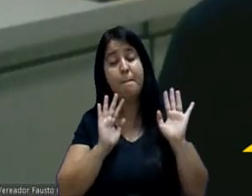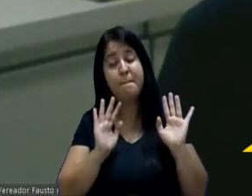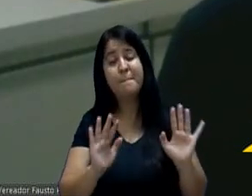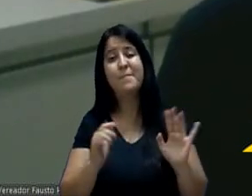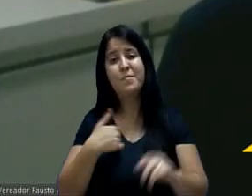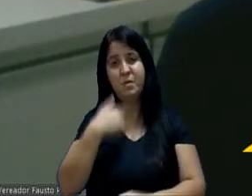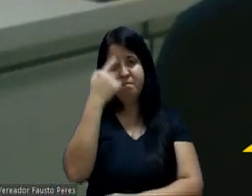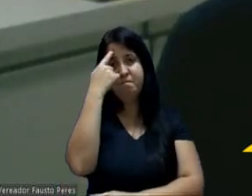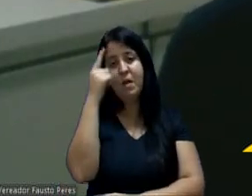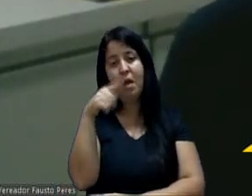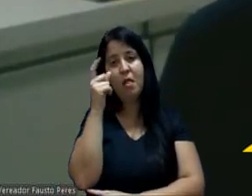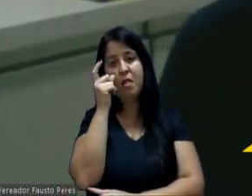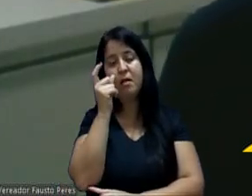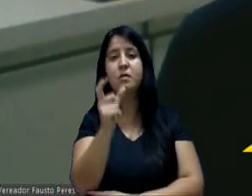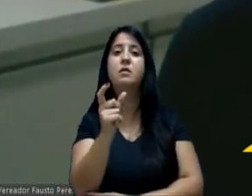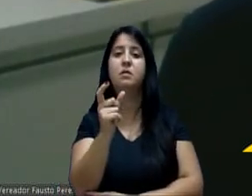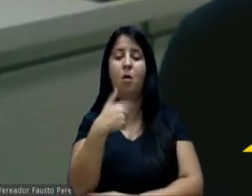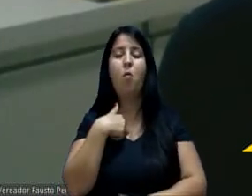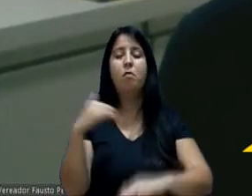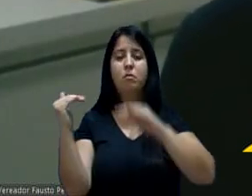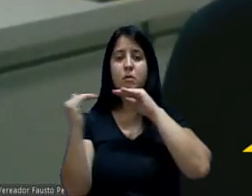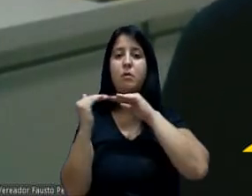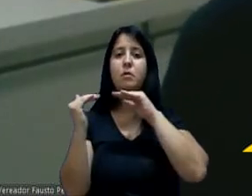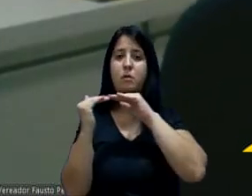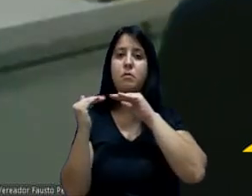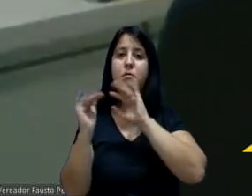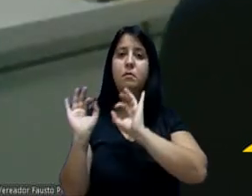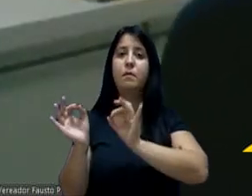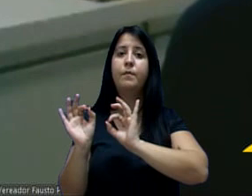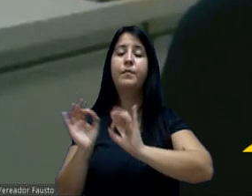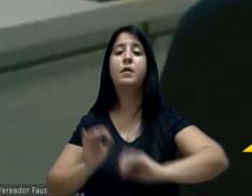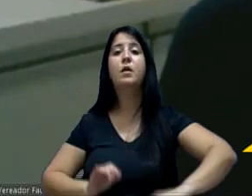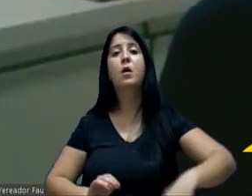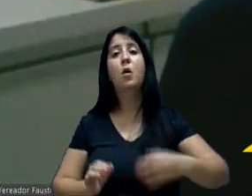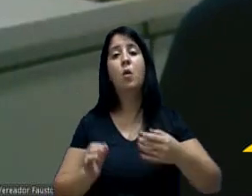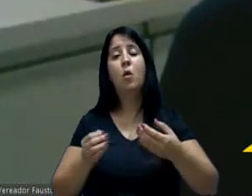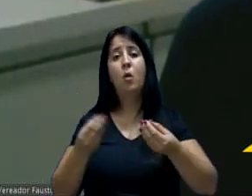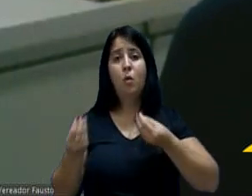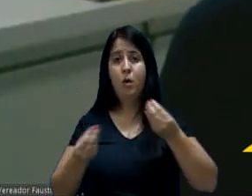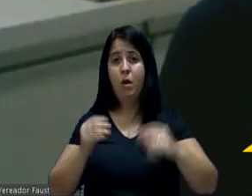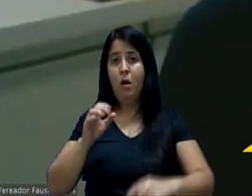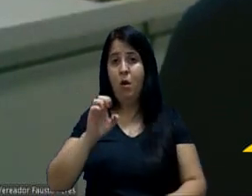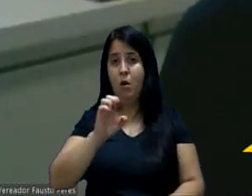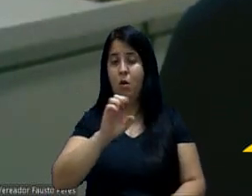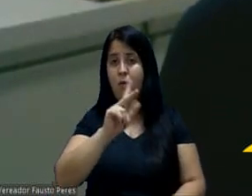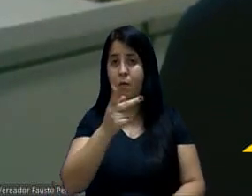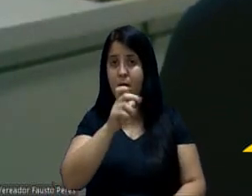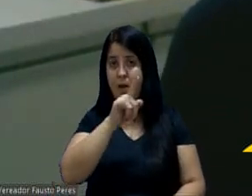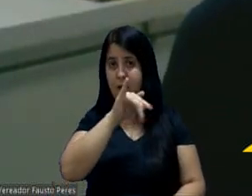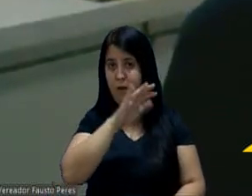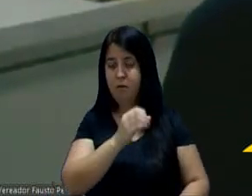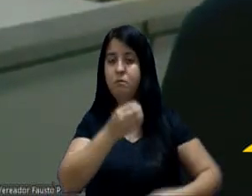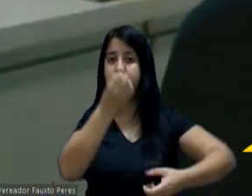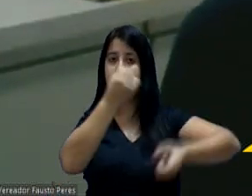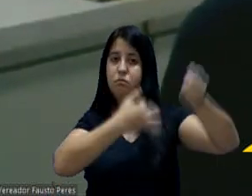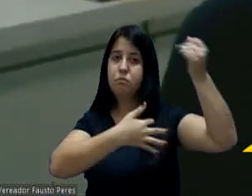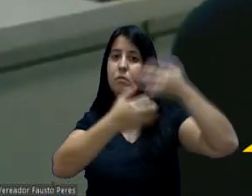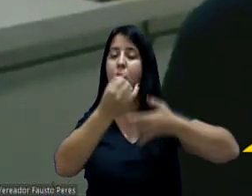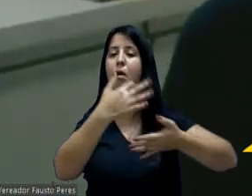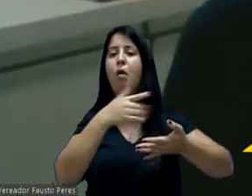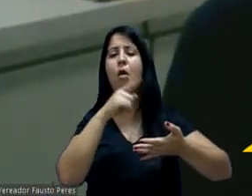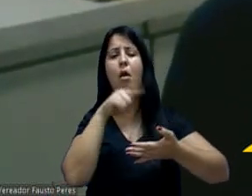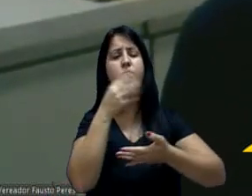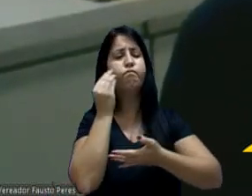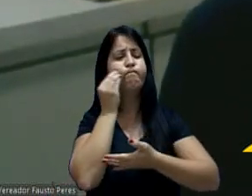eu achei muito interessante e concordo plenamente com o discurso do Dr. Hélio Brasileiro, que uma experiência